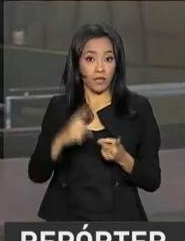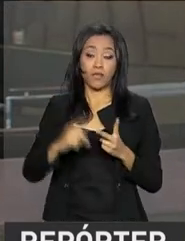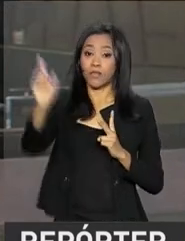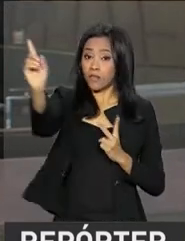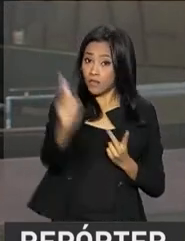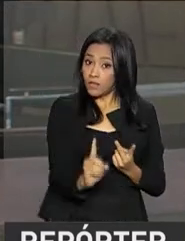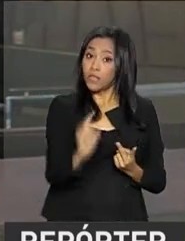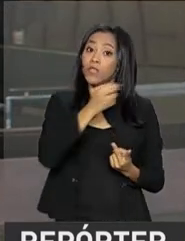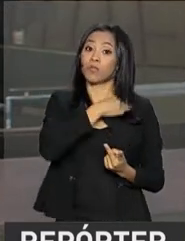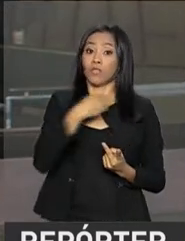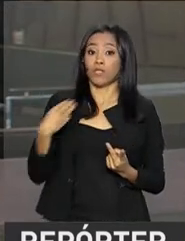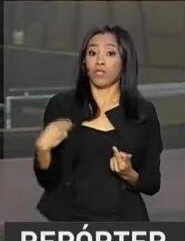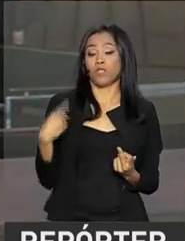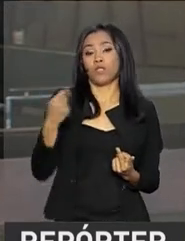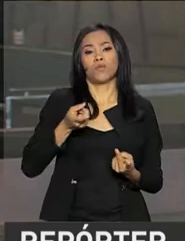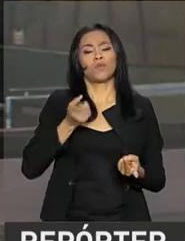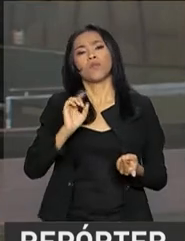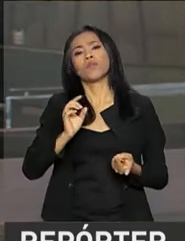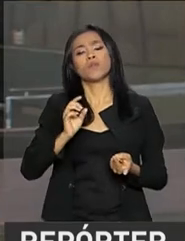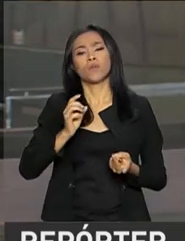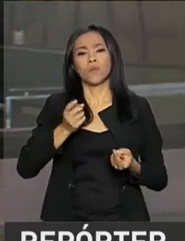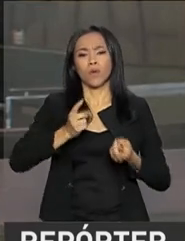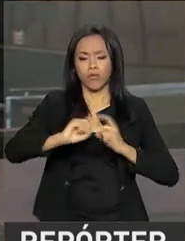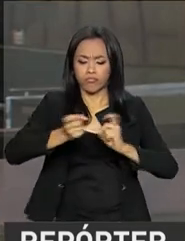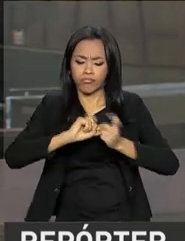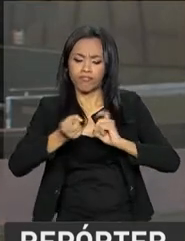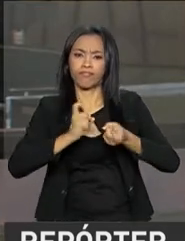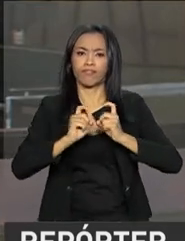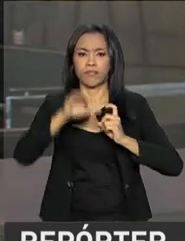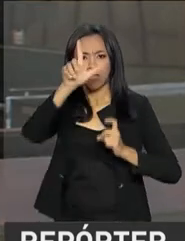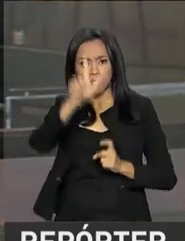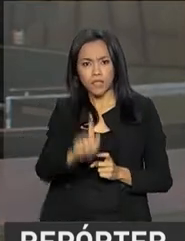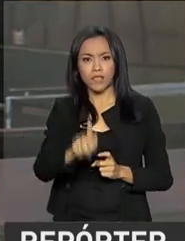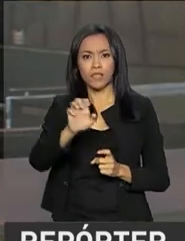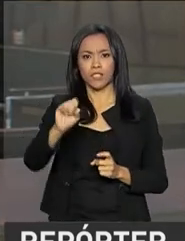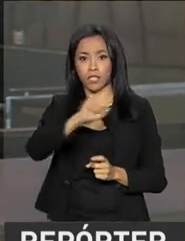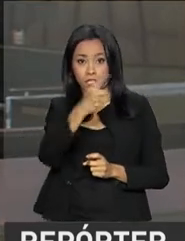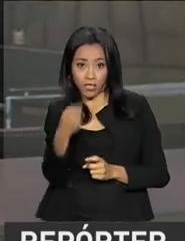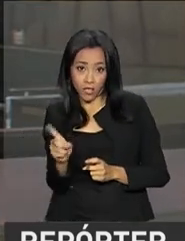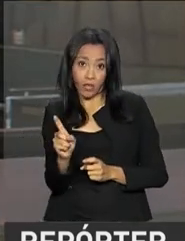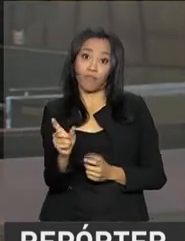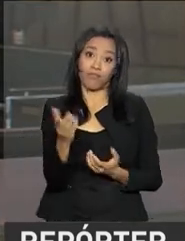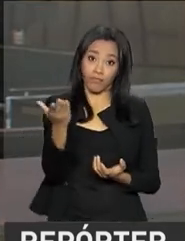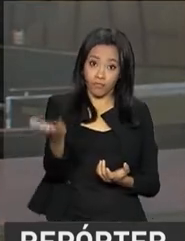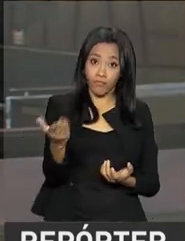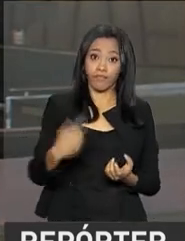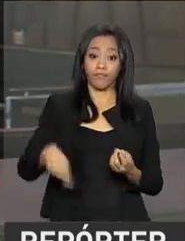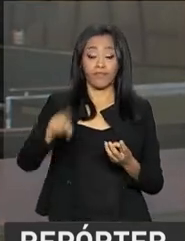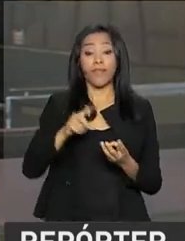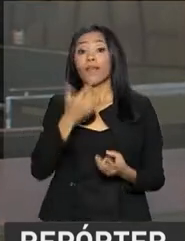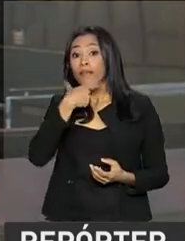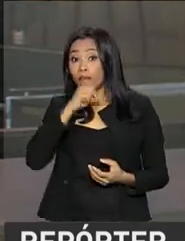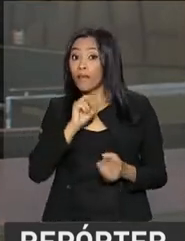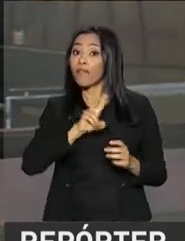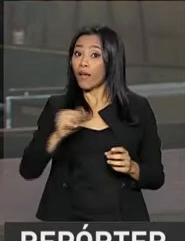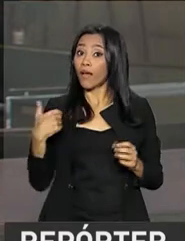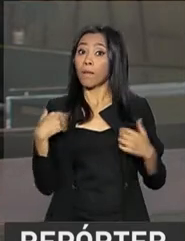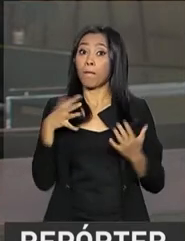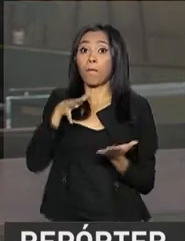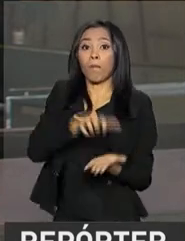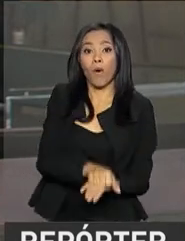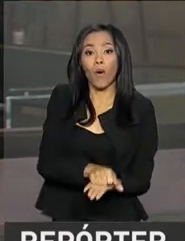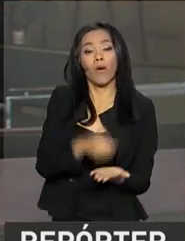também do planejamento desenvolvimento e gestão esteves colnago quem também vai tomar posse